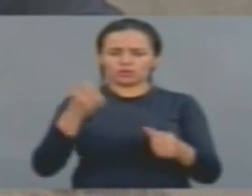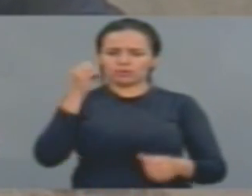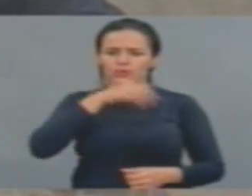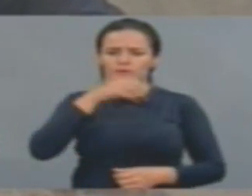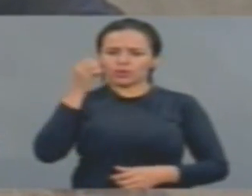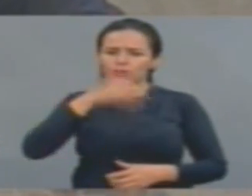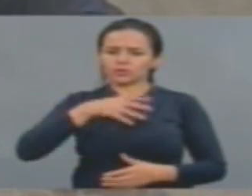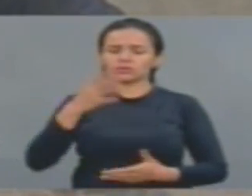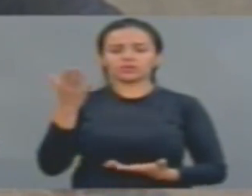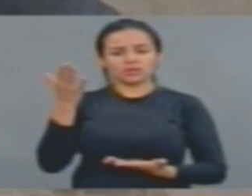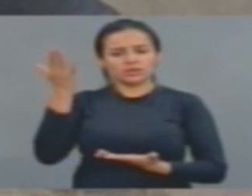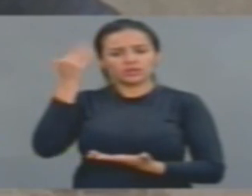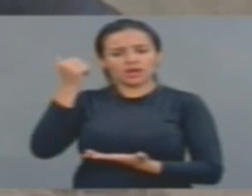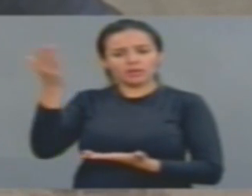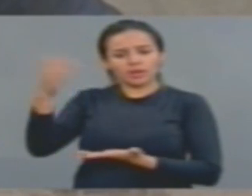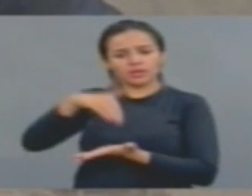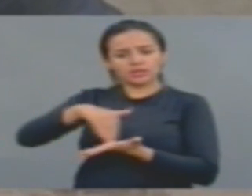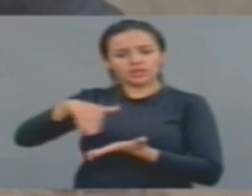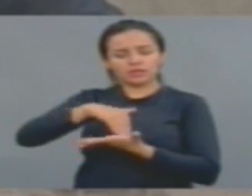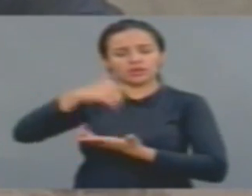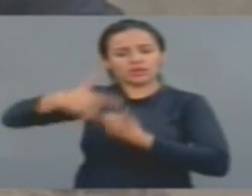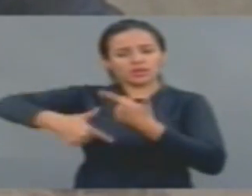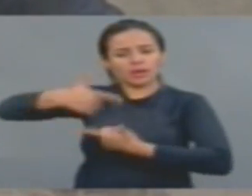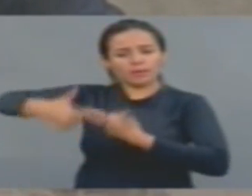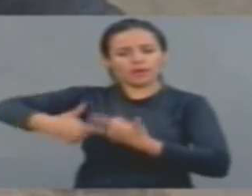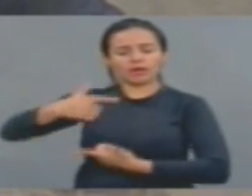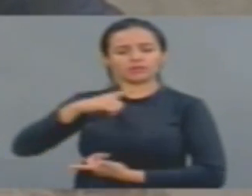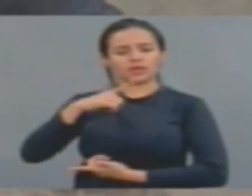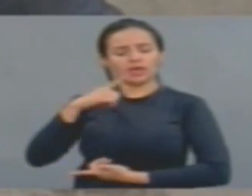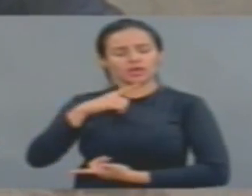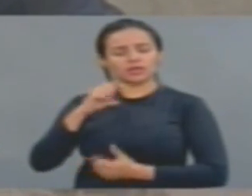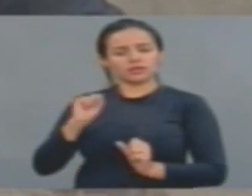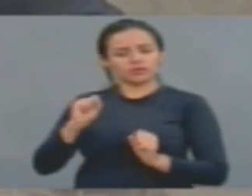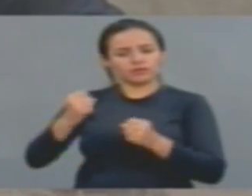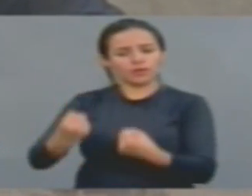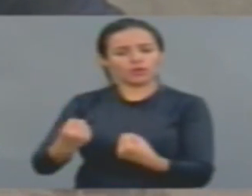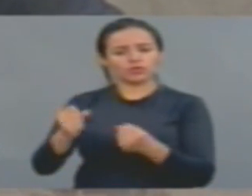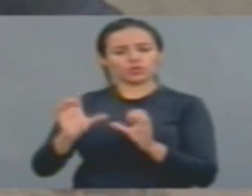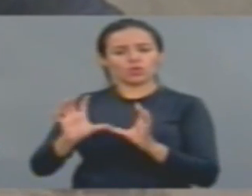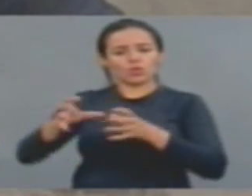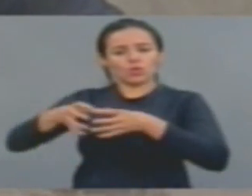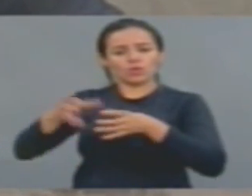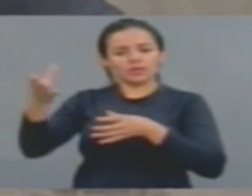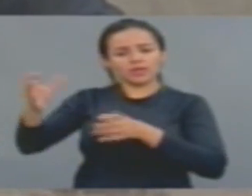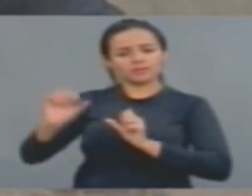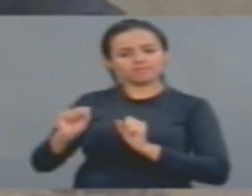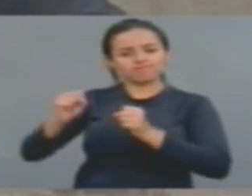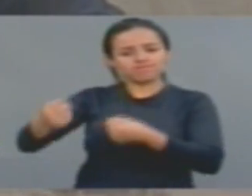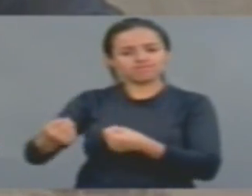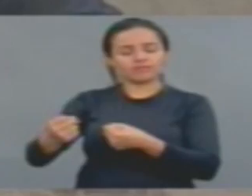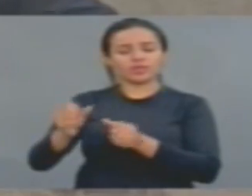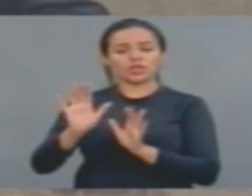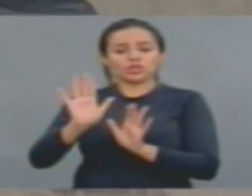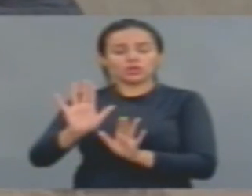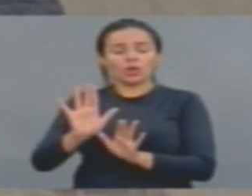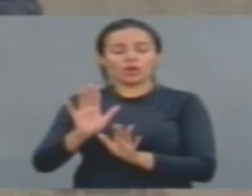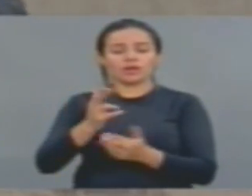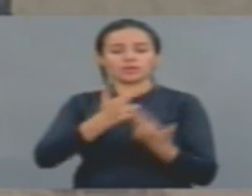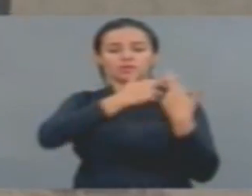secretário Josbertini, que tem feito um grande trabalho, não só ele, com toda a sua equipe, mas tem certas coisas que também não dependem apenas de